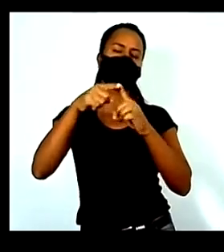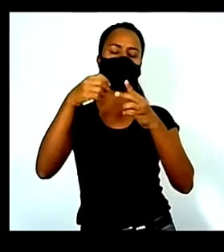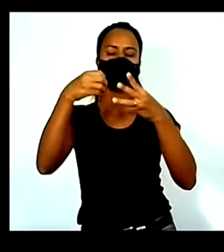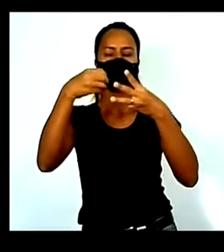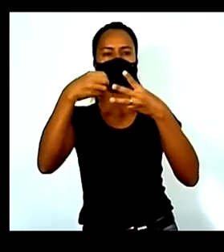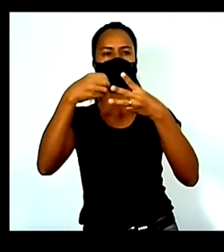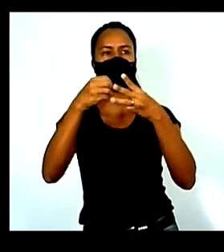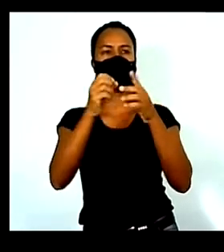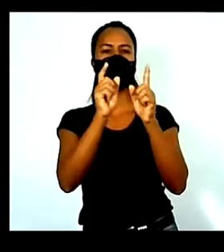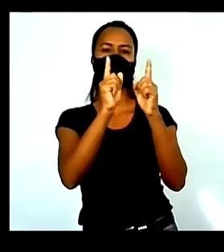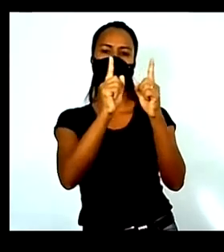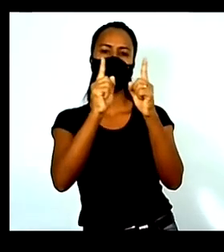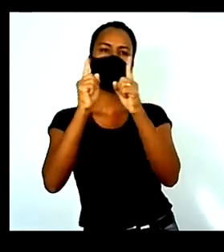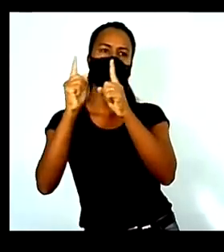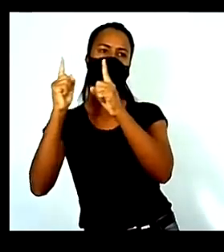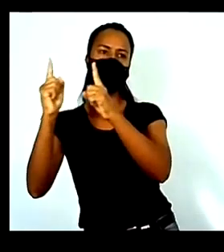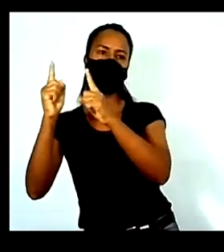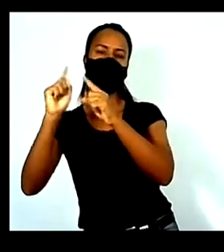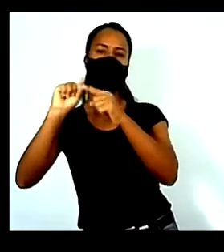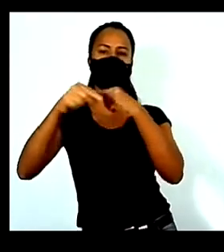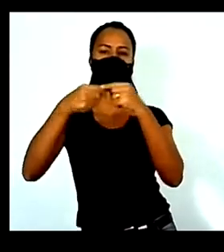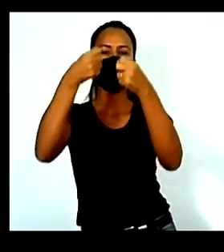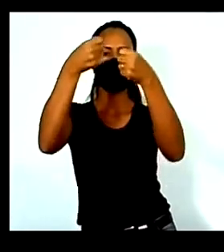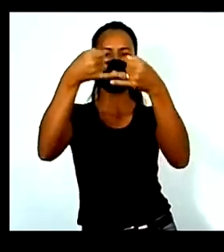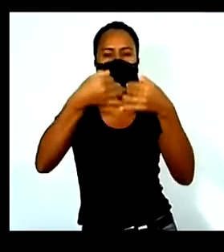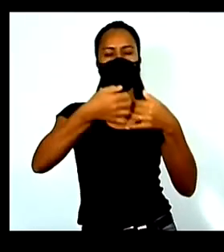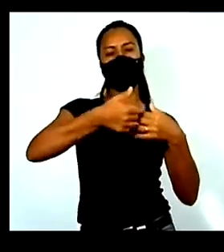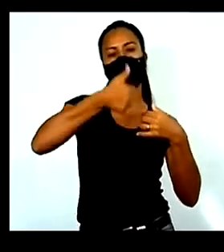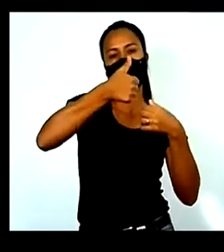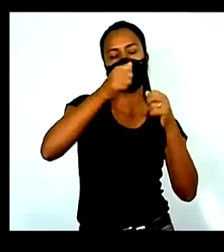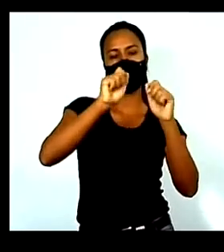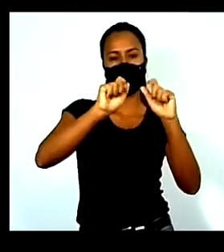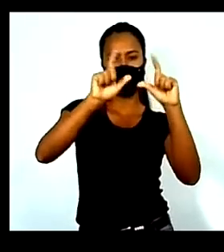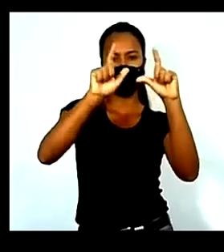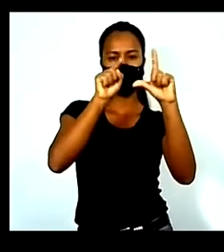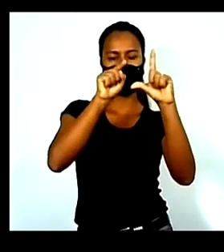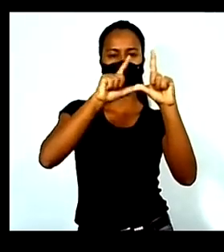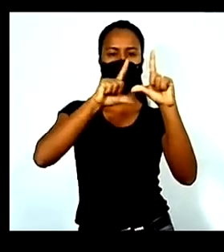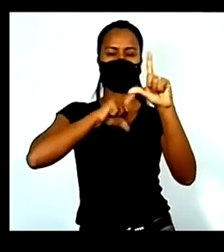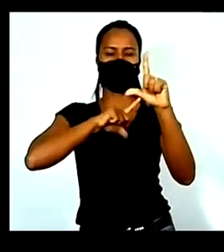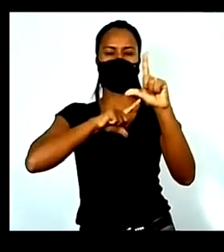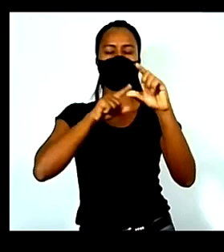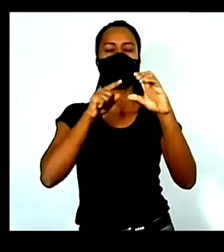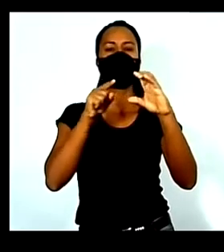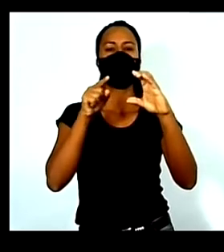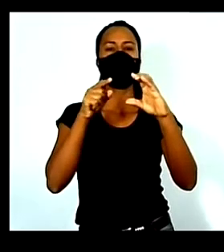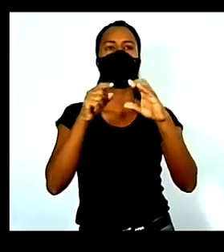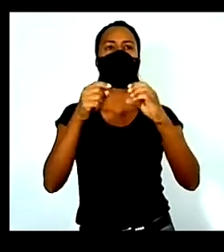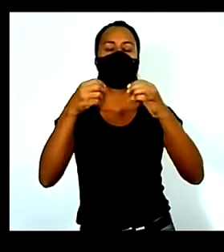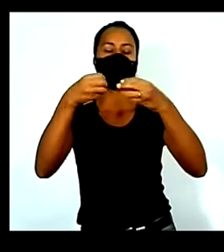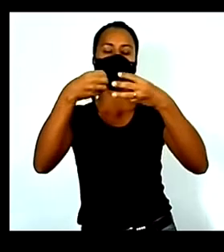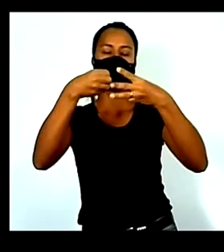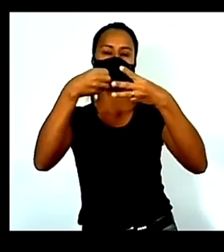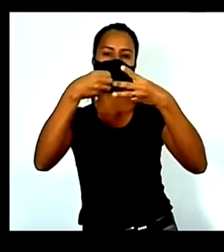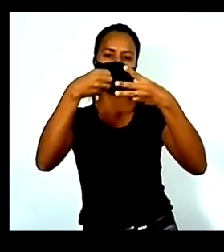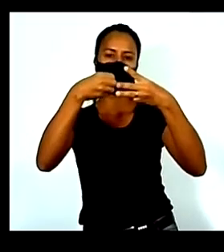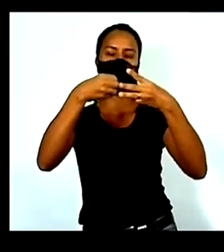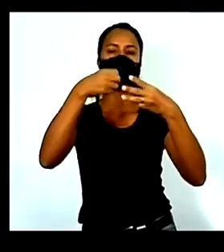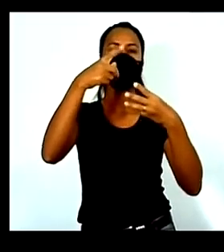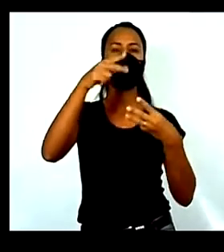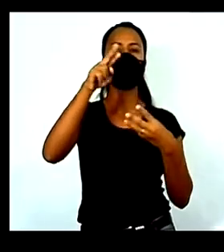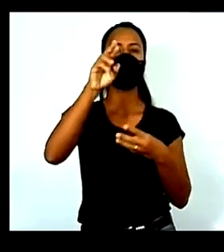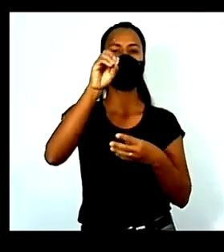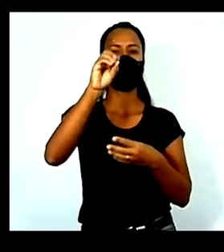e depois justifique. Então, na figura 1, nós tínhamos um exemplo de uma célula procariótica, onde possui membrana